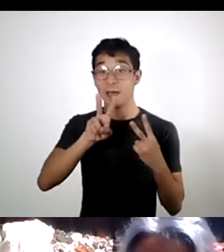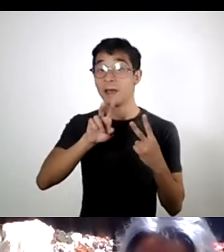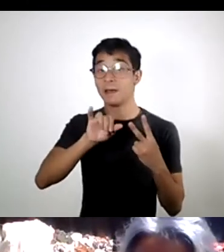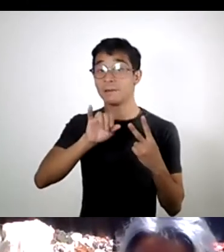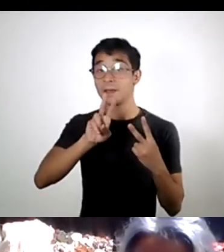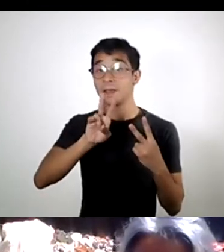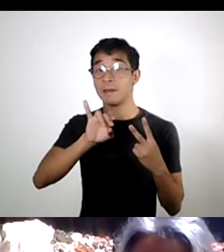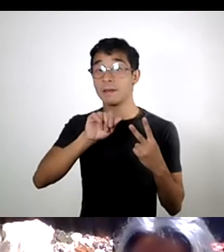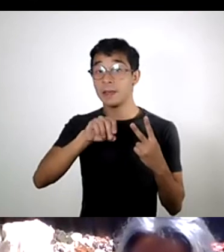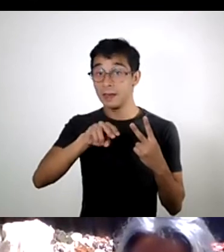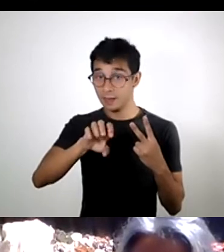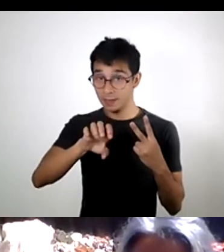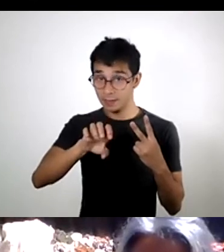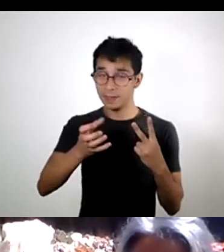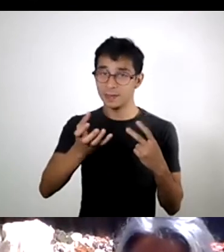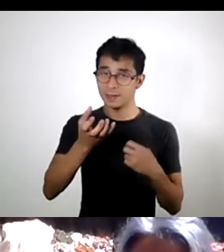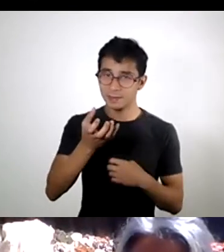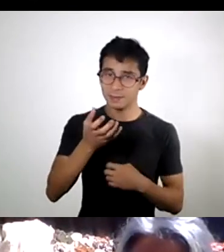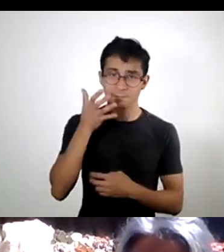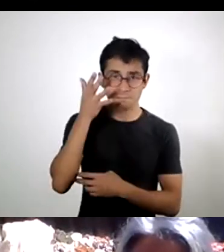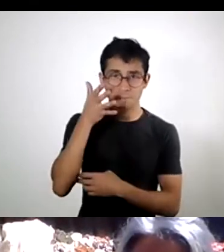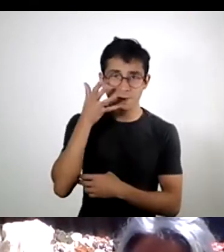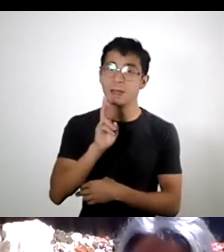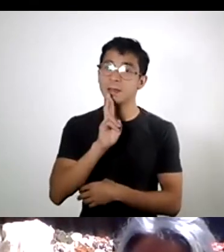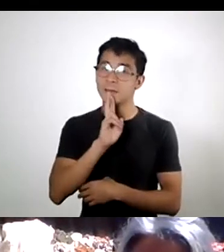à vontade também.